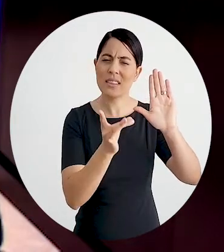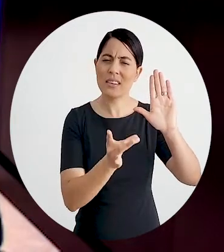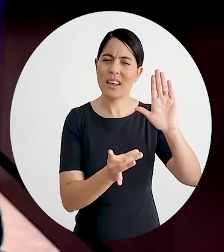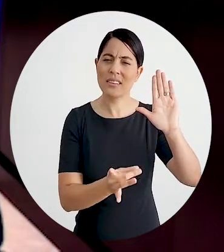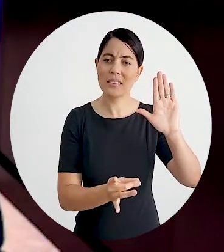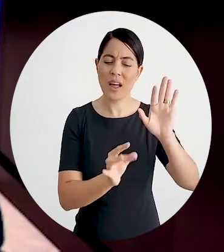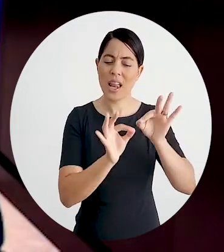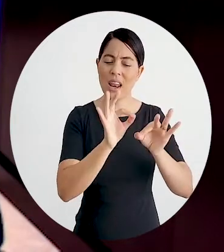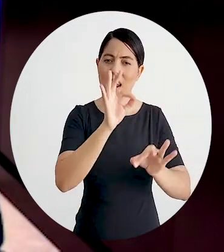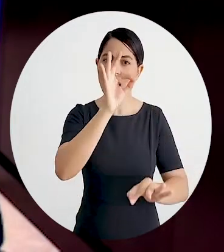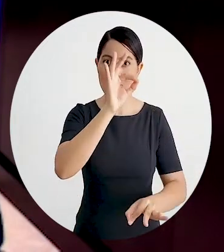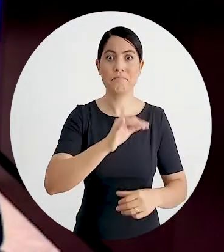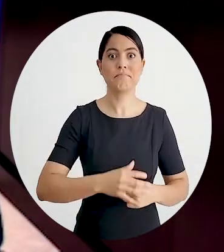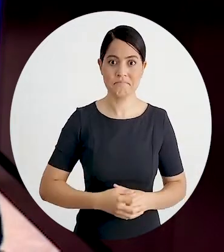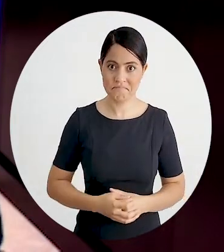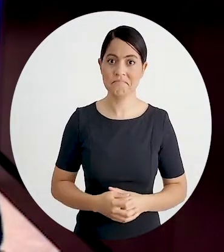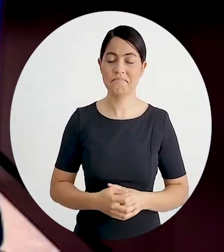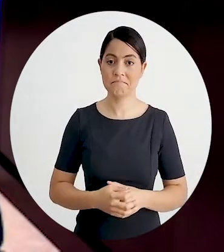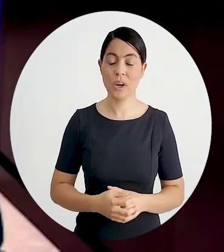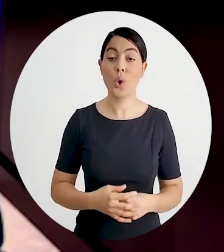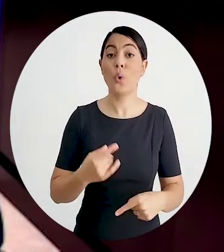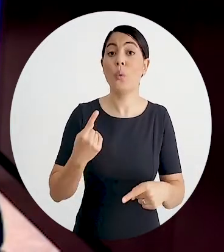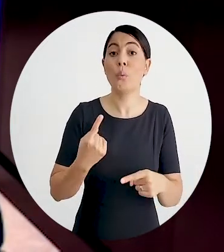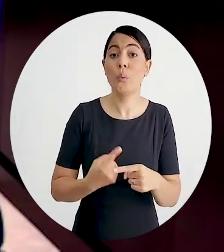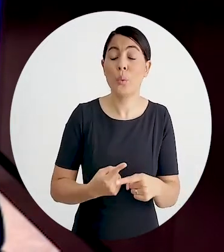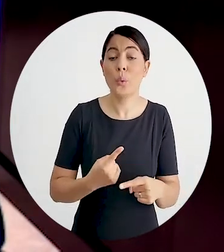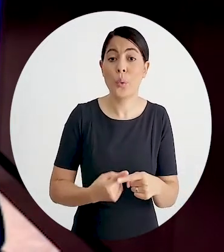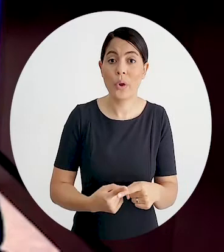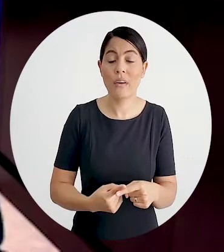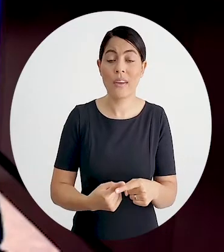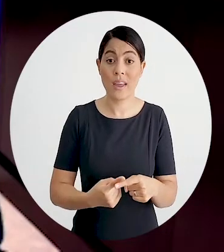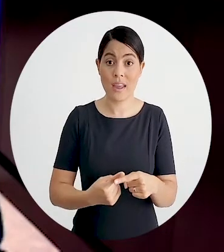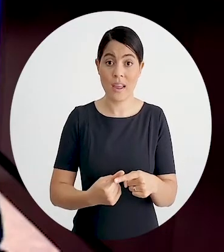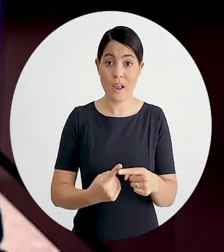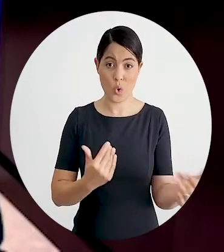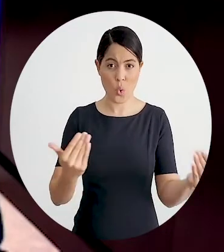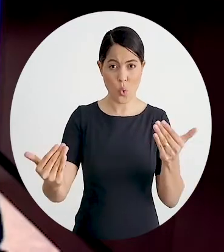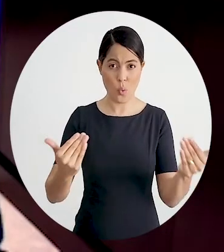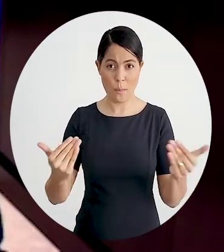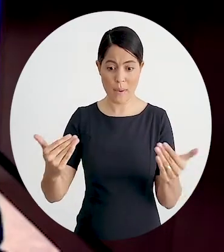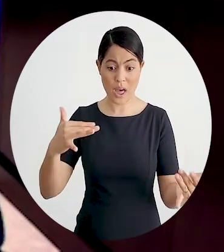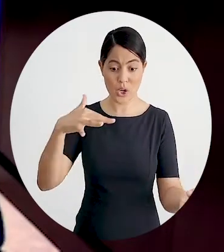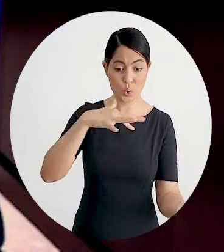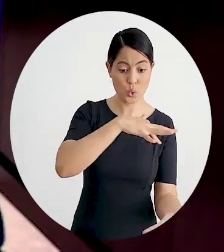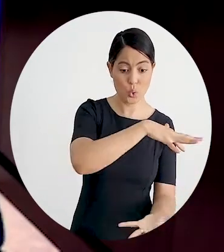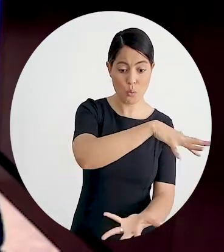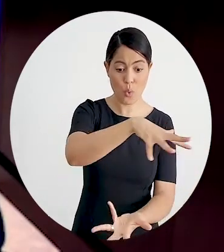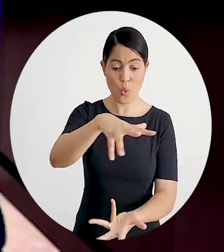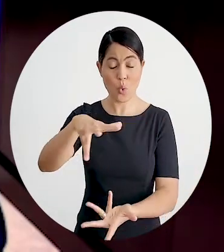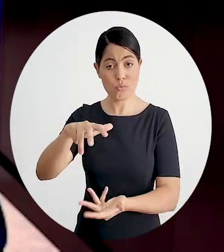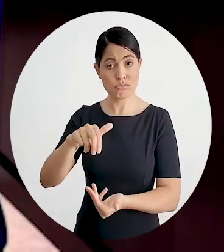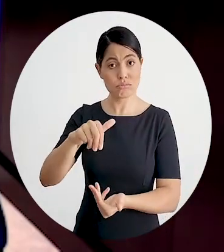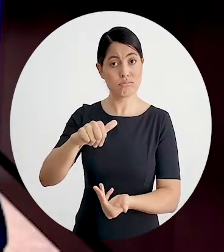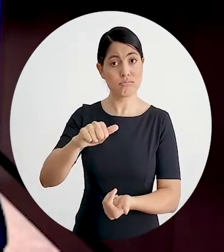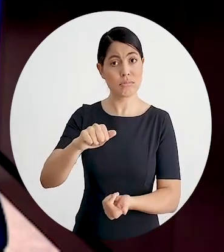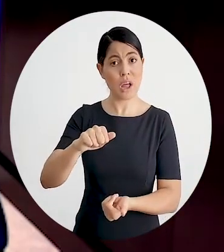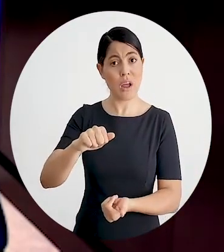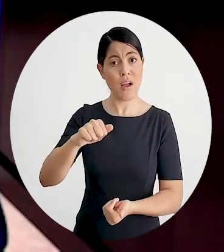país. É uma das mais celebradas constituições em todo o mundo.